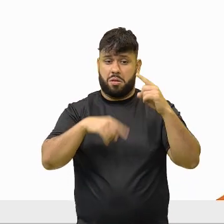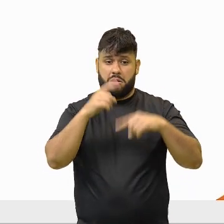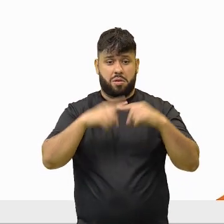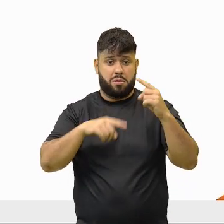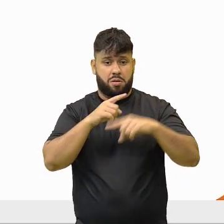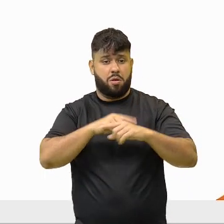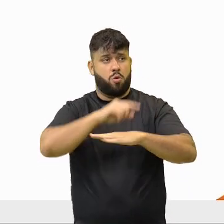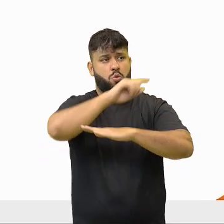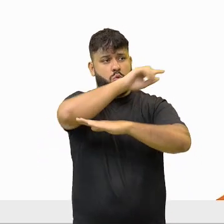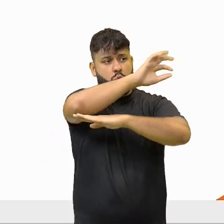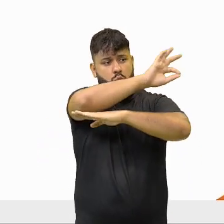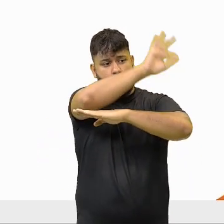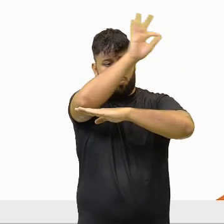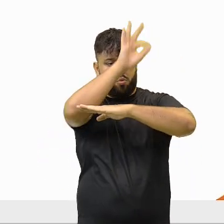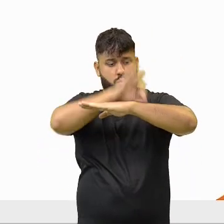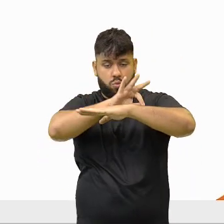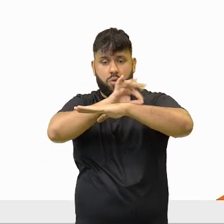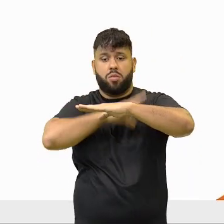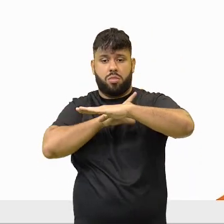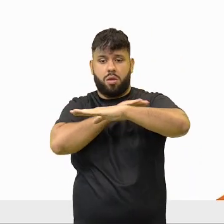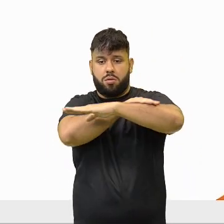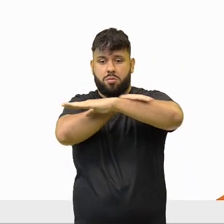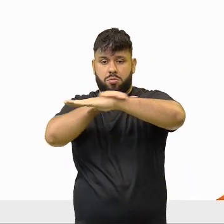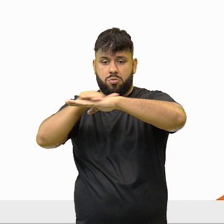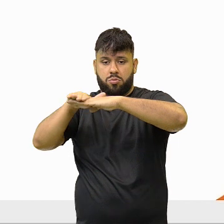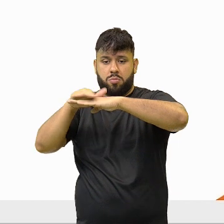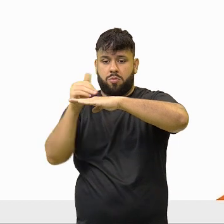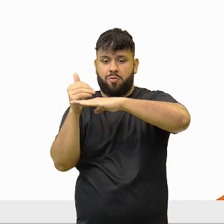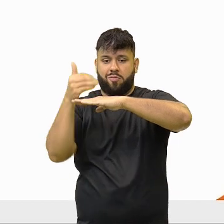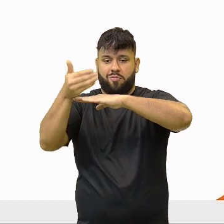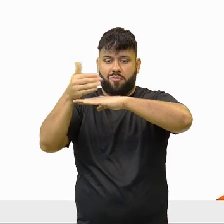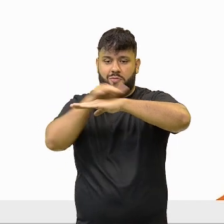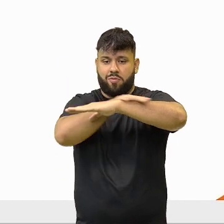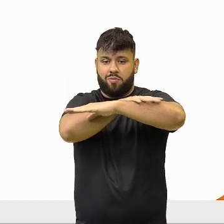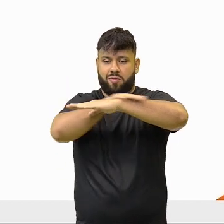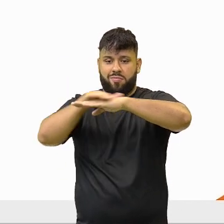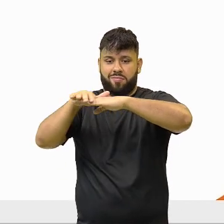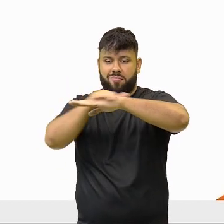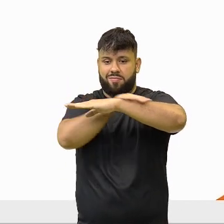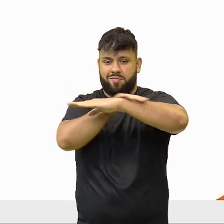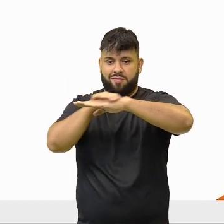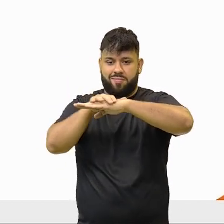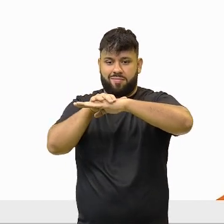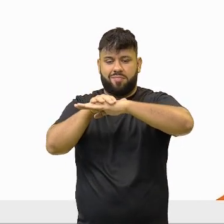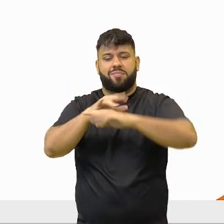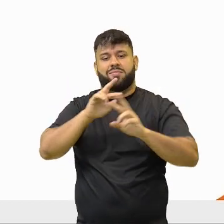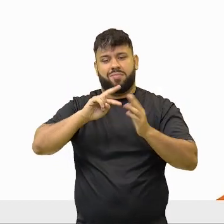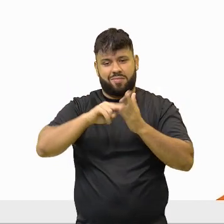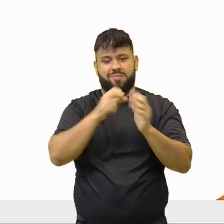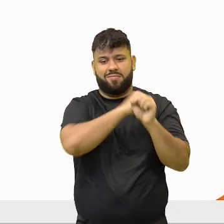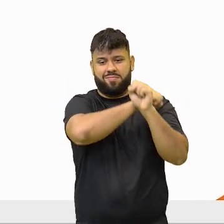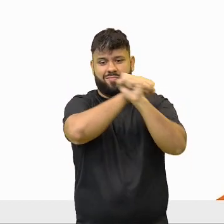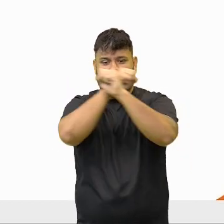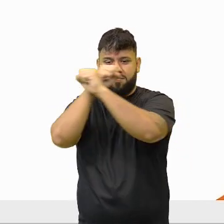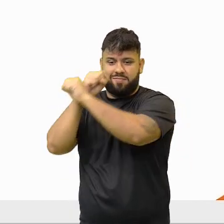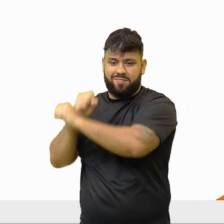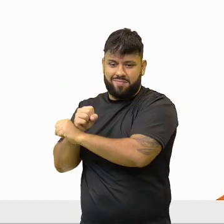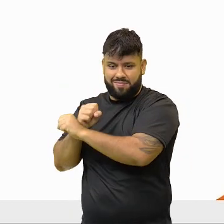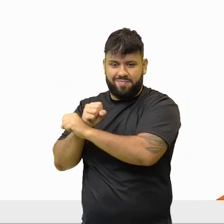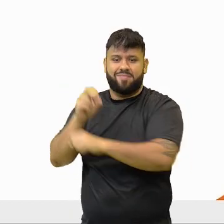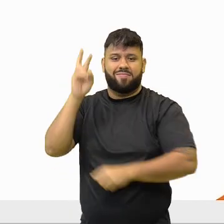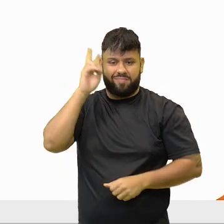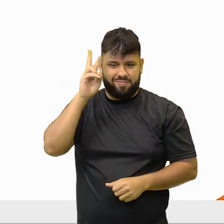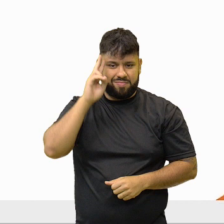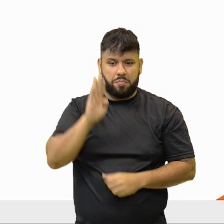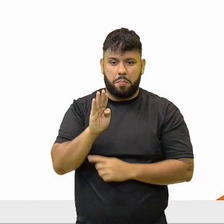da descarga elétrica fica situada na superfície externa da gaiola. Como nós falamos, blindagem eletrostática. A carga fica localizada sempre do